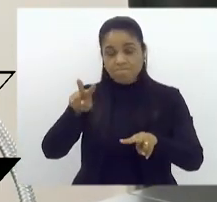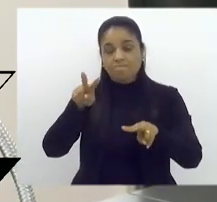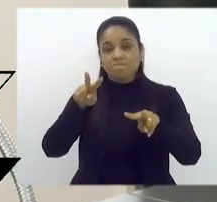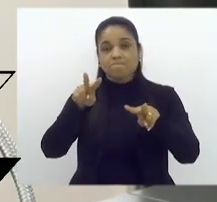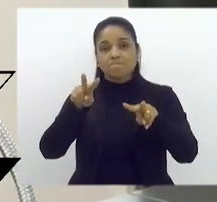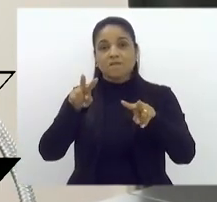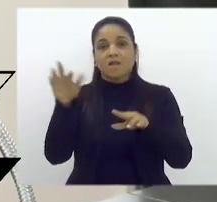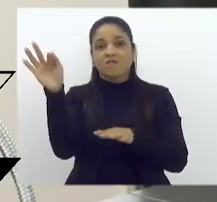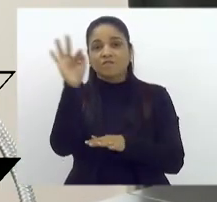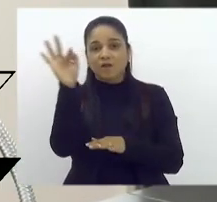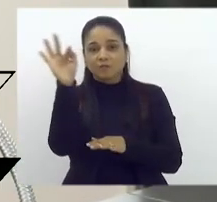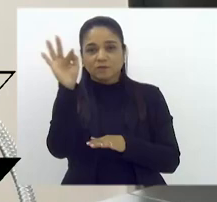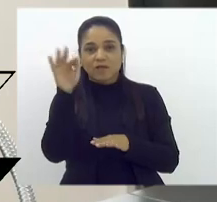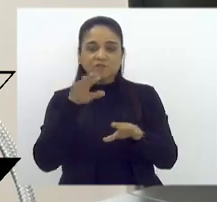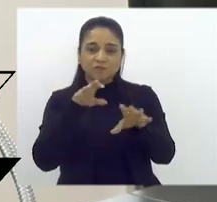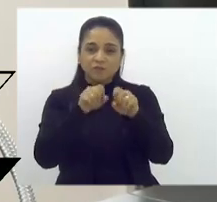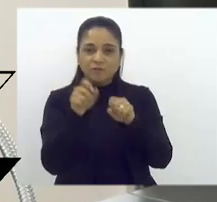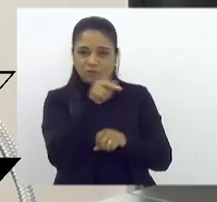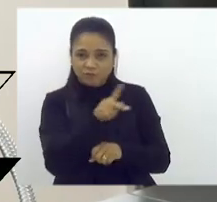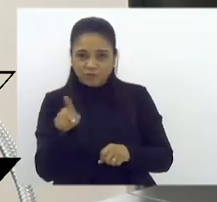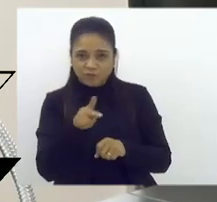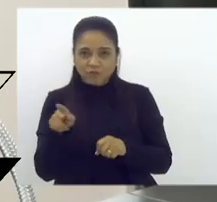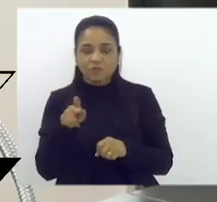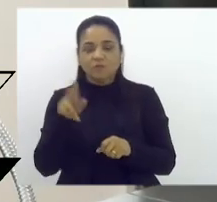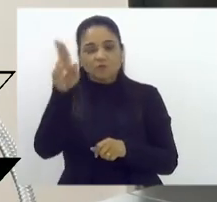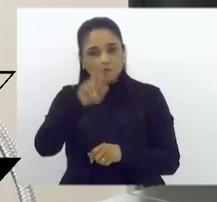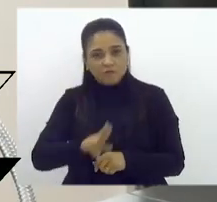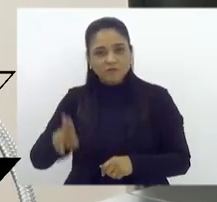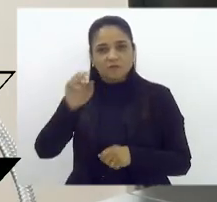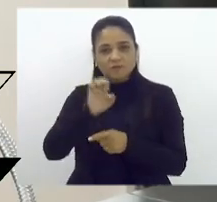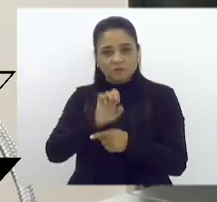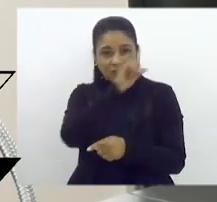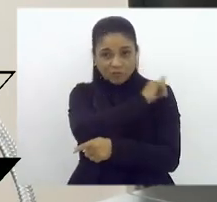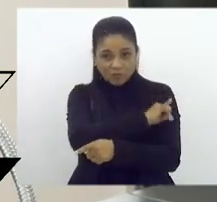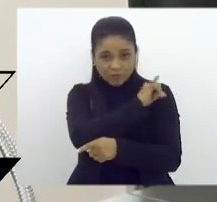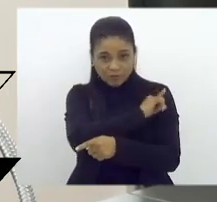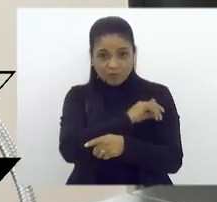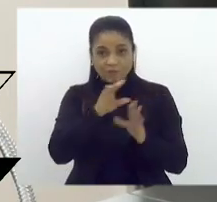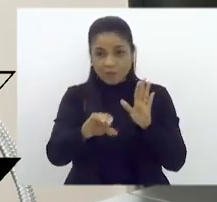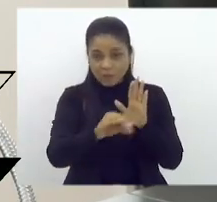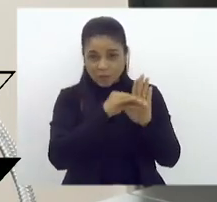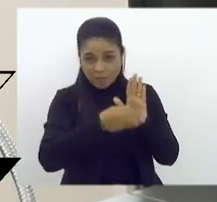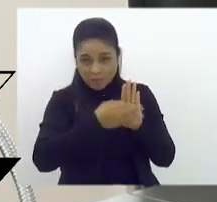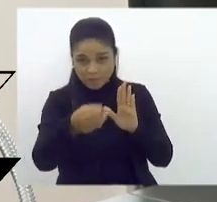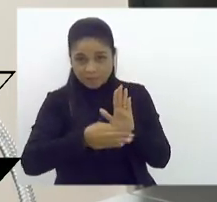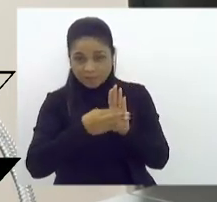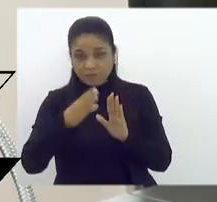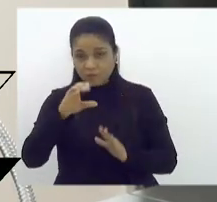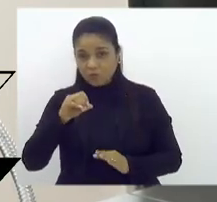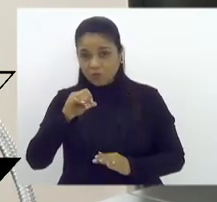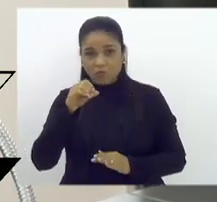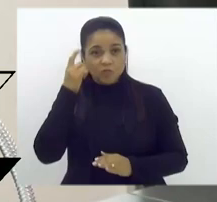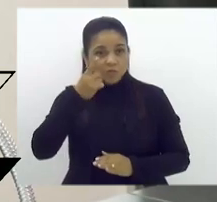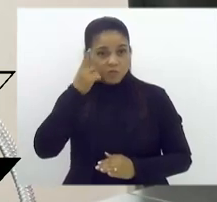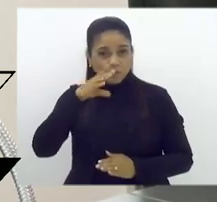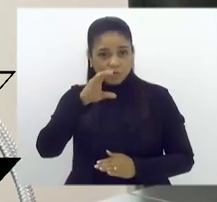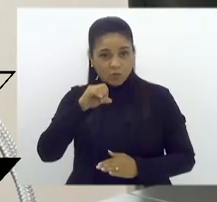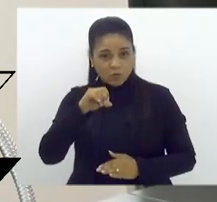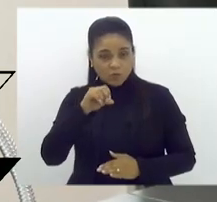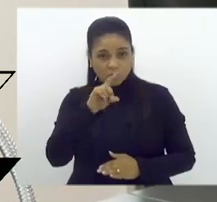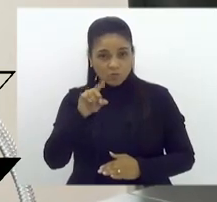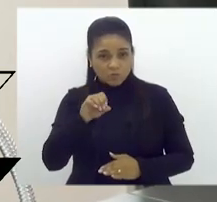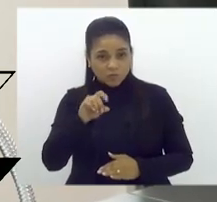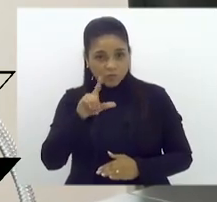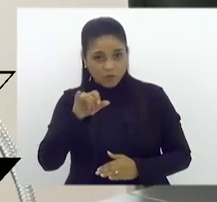a Faculdade de Formação de Professores da Universidade do Estado do Rio de Janeiro. Aí o parecer do deputado Cozzolino é pela constitucionalidade com emendas,